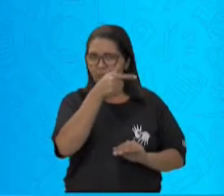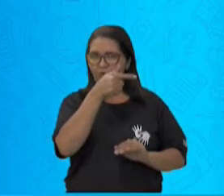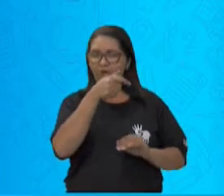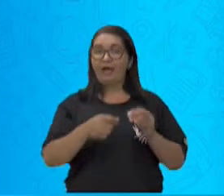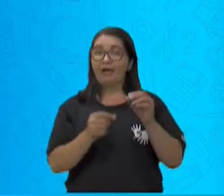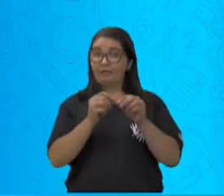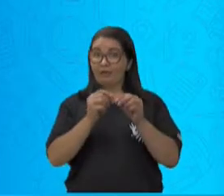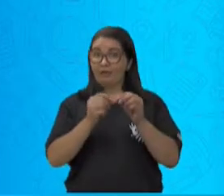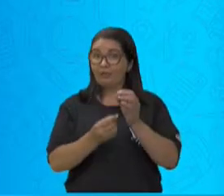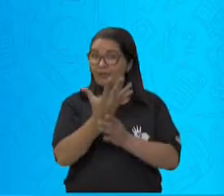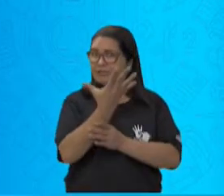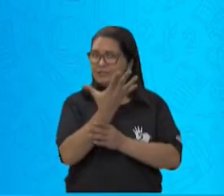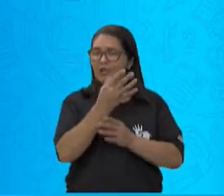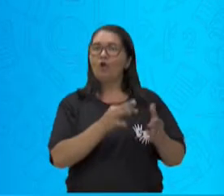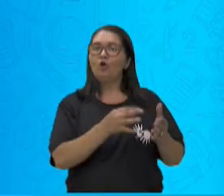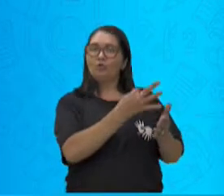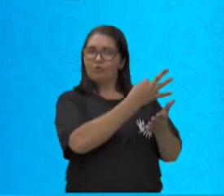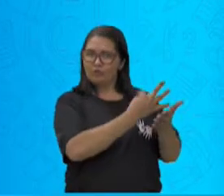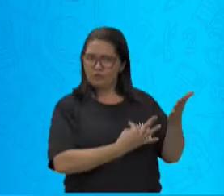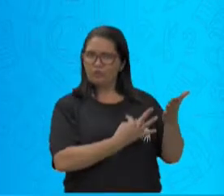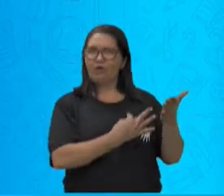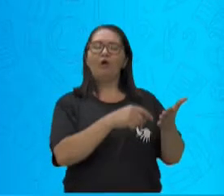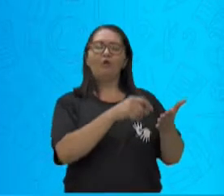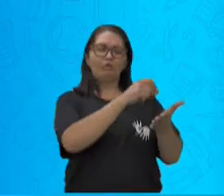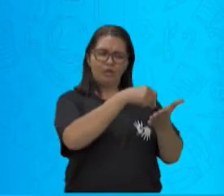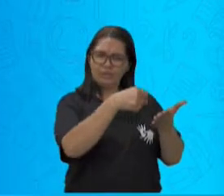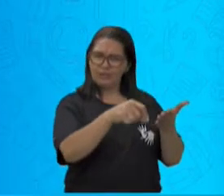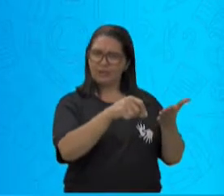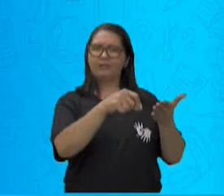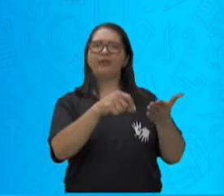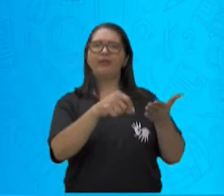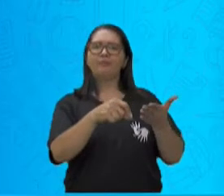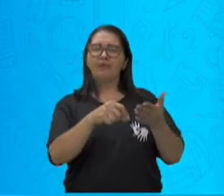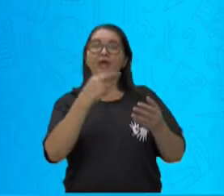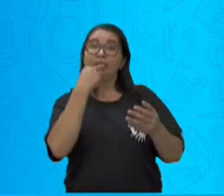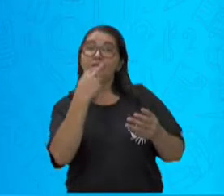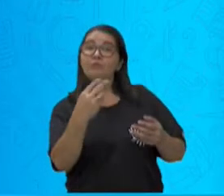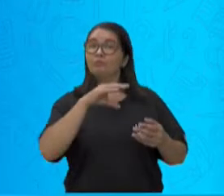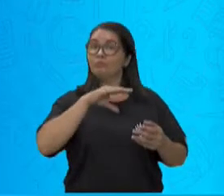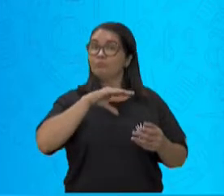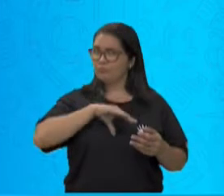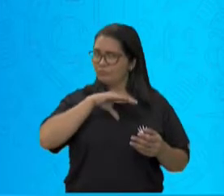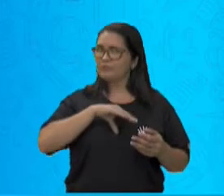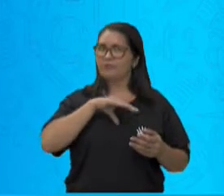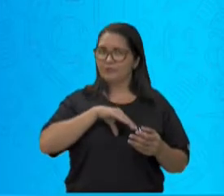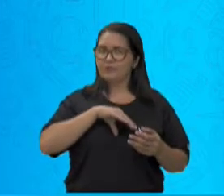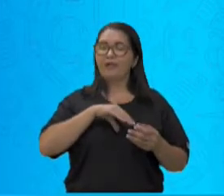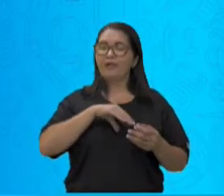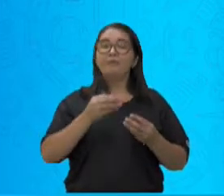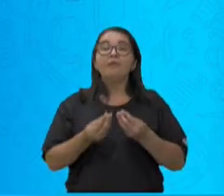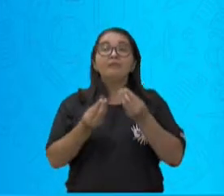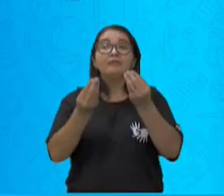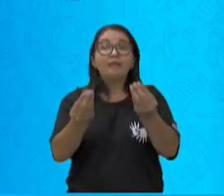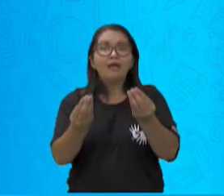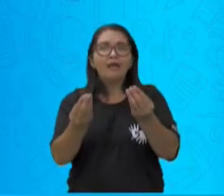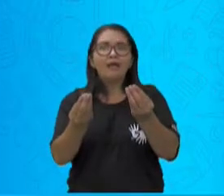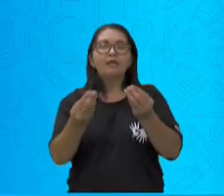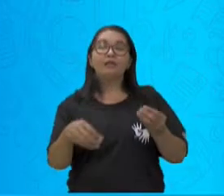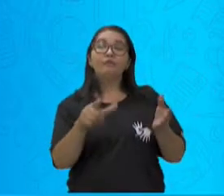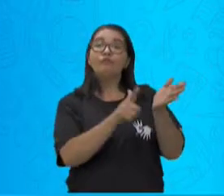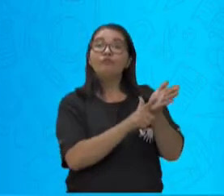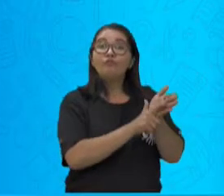produção textual, obrigatoriamente escrita em língua portuguesa, deverá ser entregue em 5